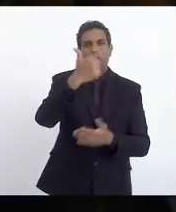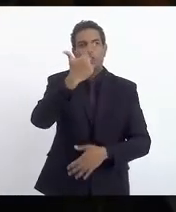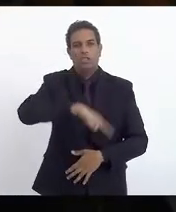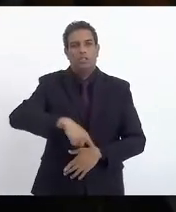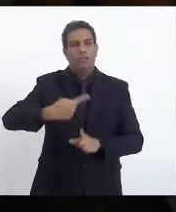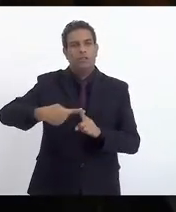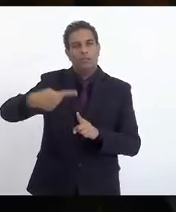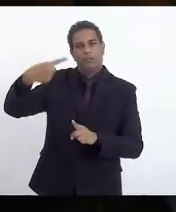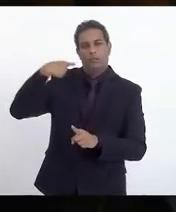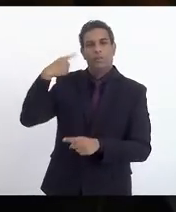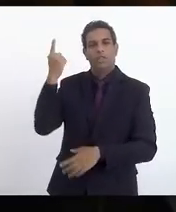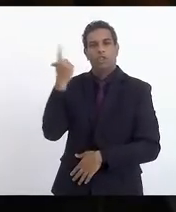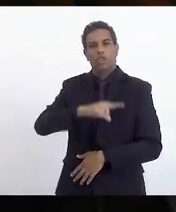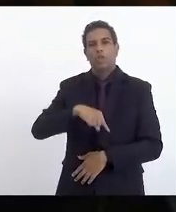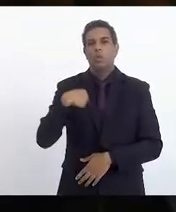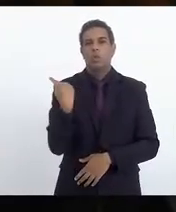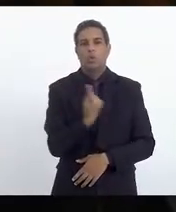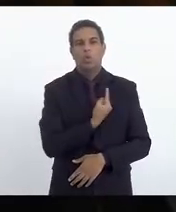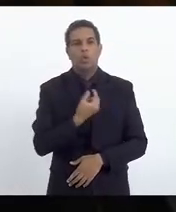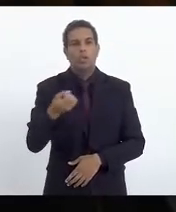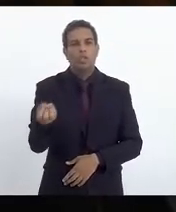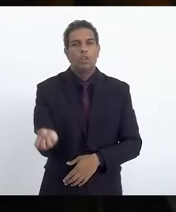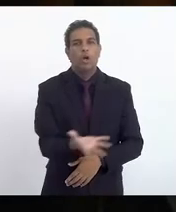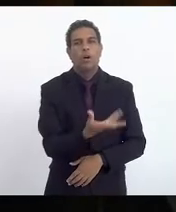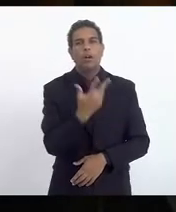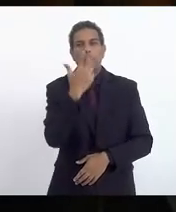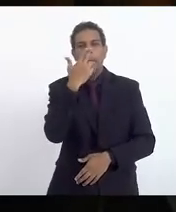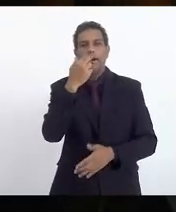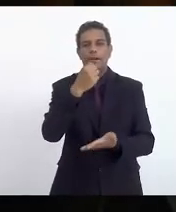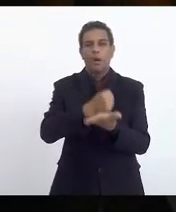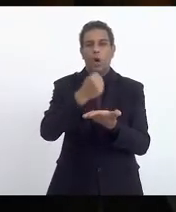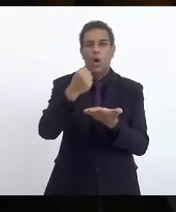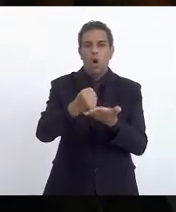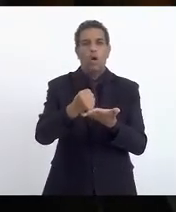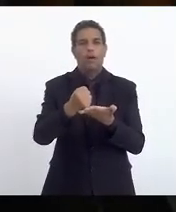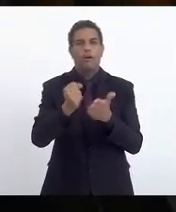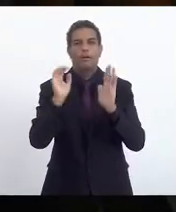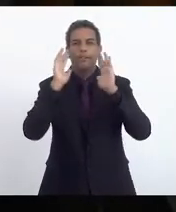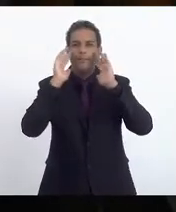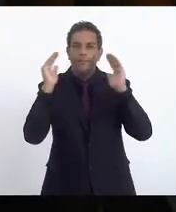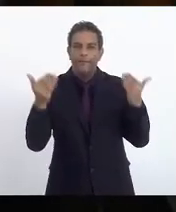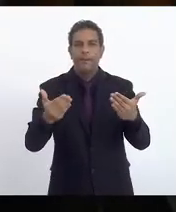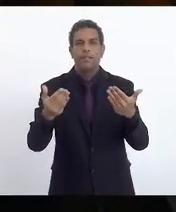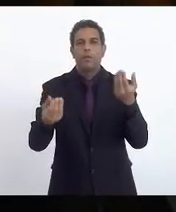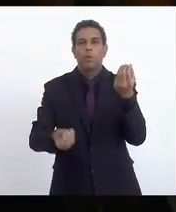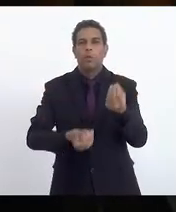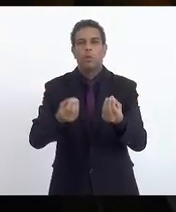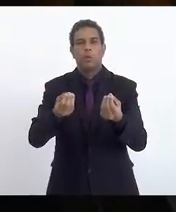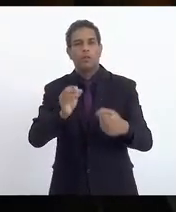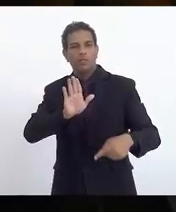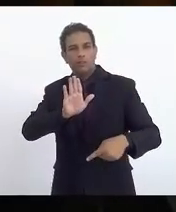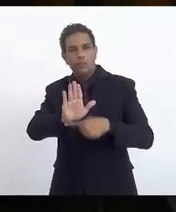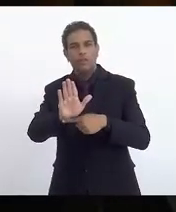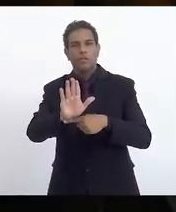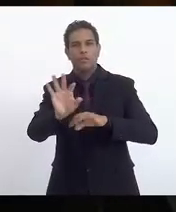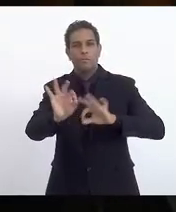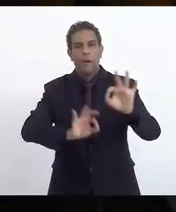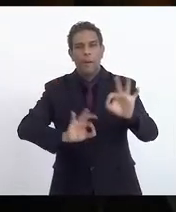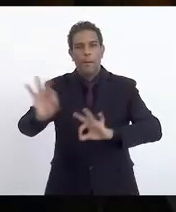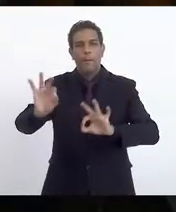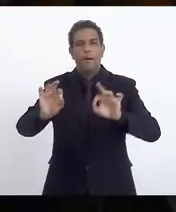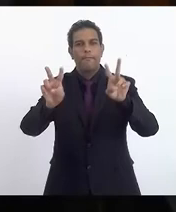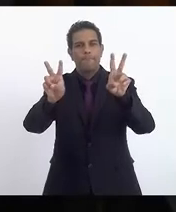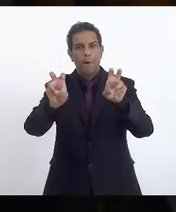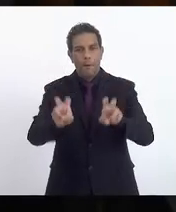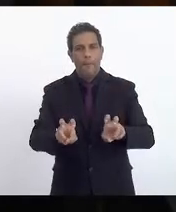na semana passada um edital para contratar serviços especializados para ajudar a ser trás da Fazer A